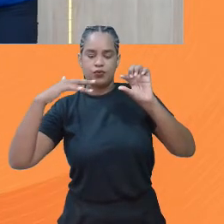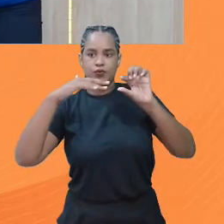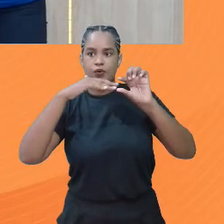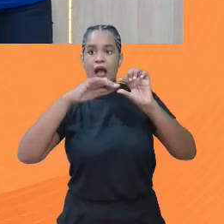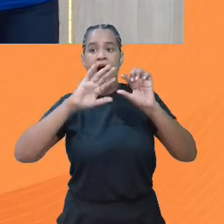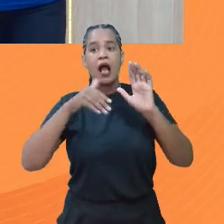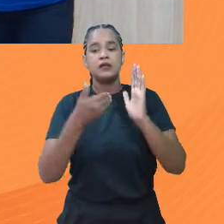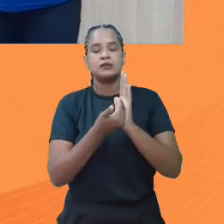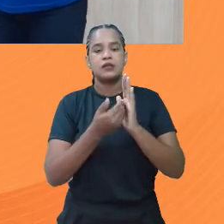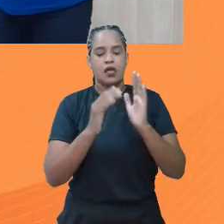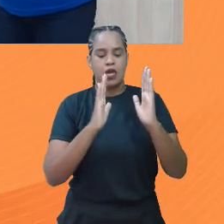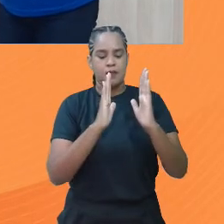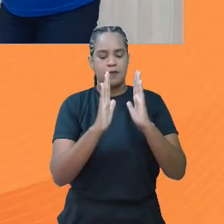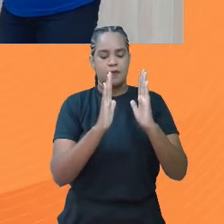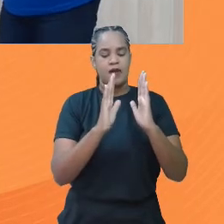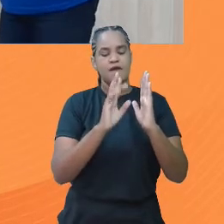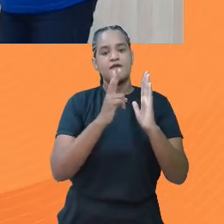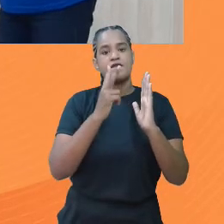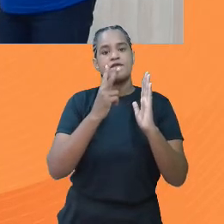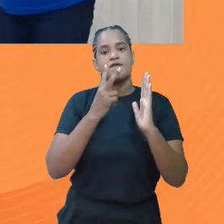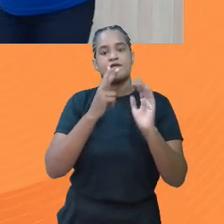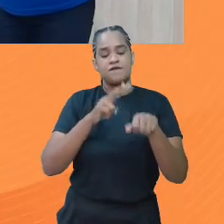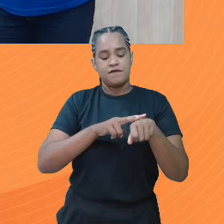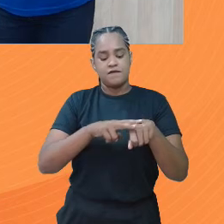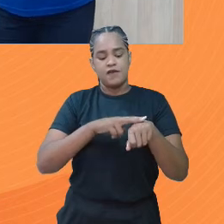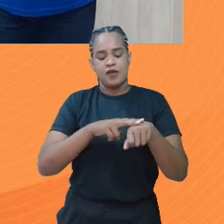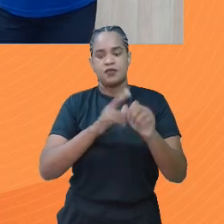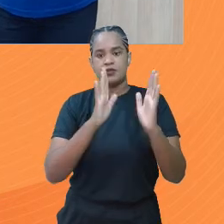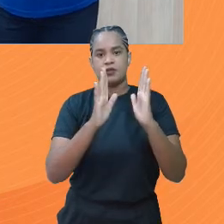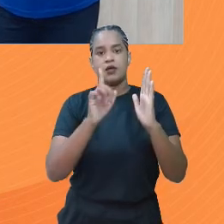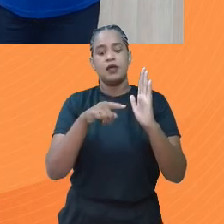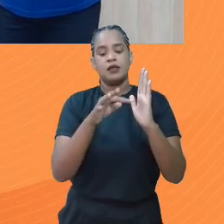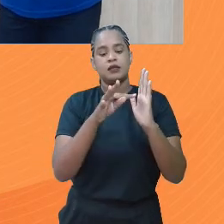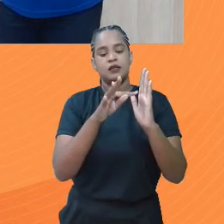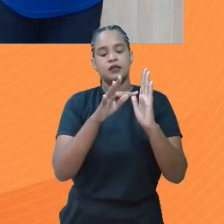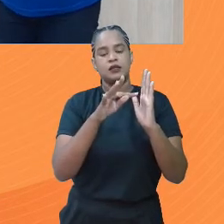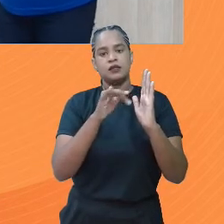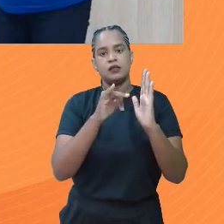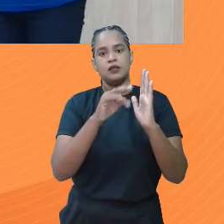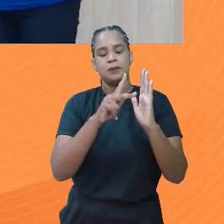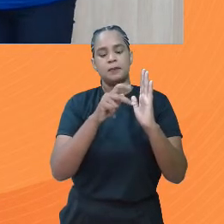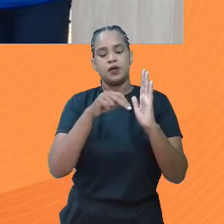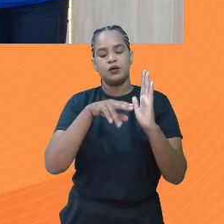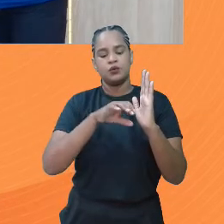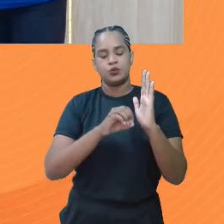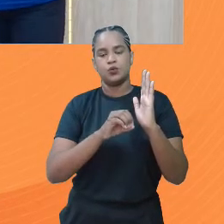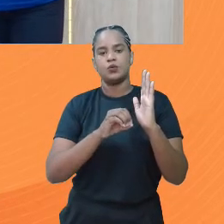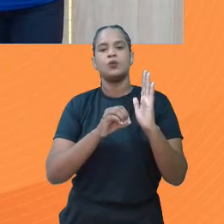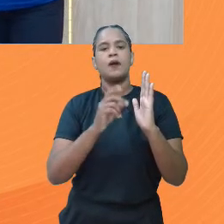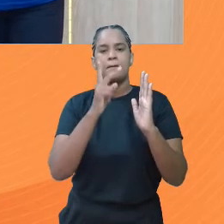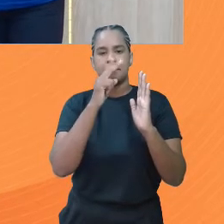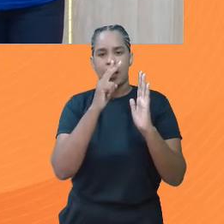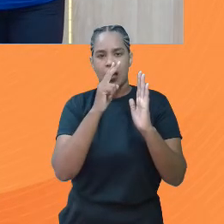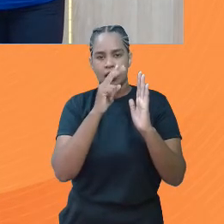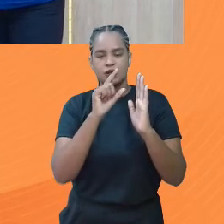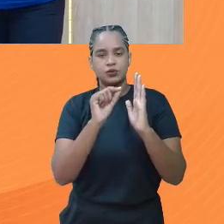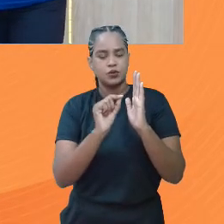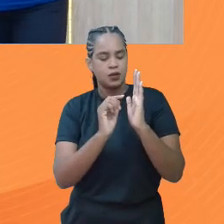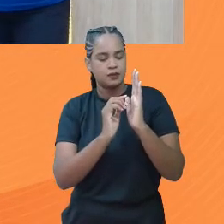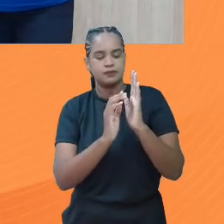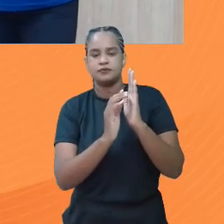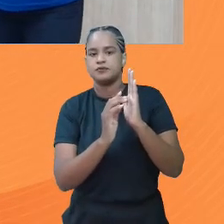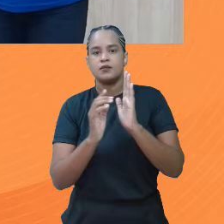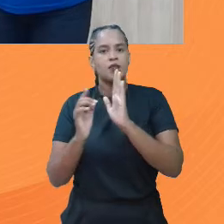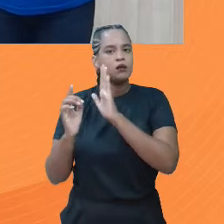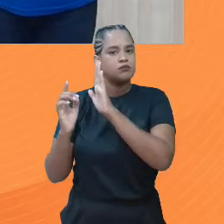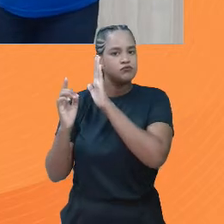verde aqui. Quem seria essa? A questão aí do tímpano. O tímpano é como se fosse um tecido bem